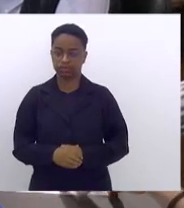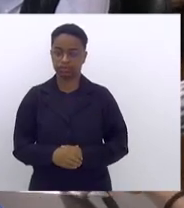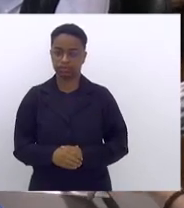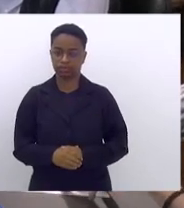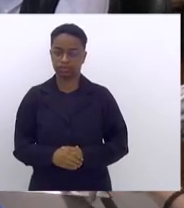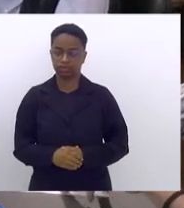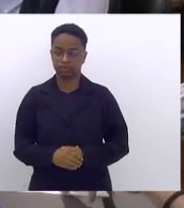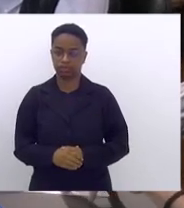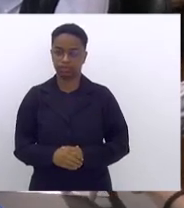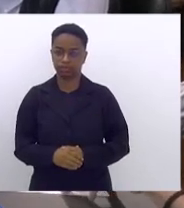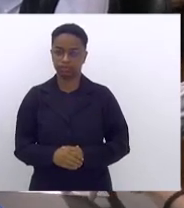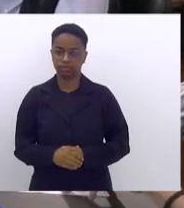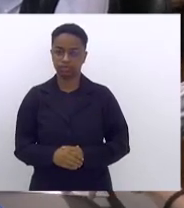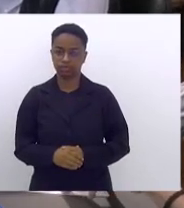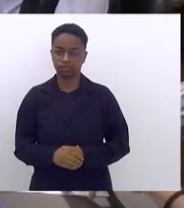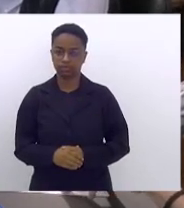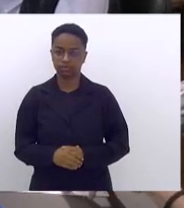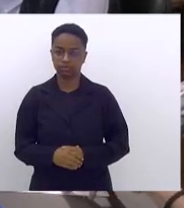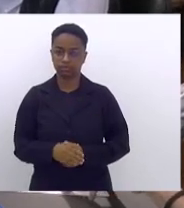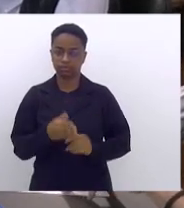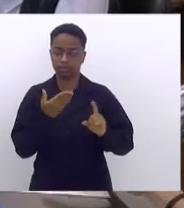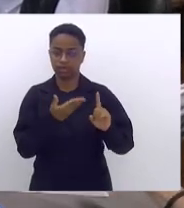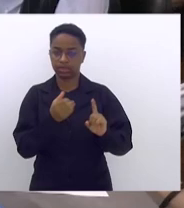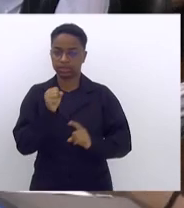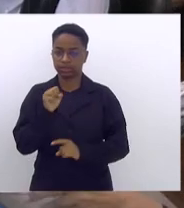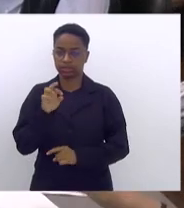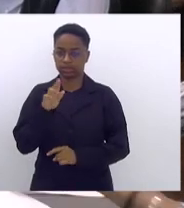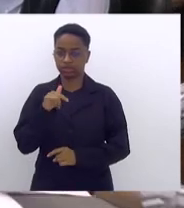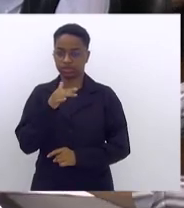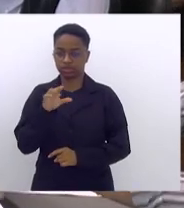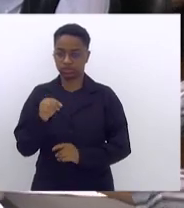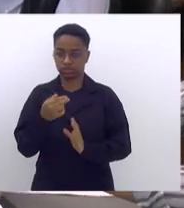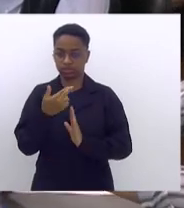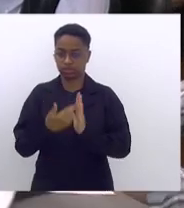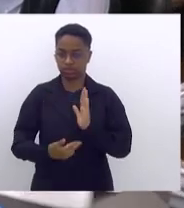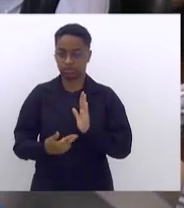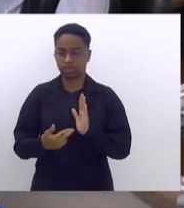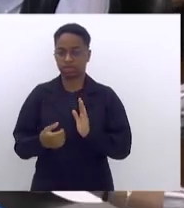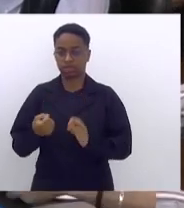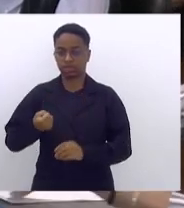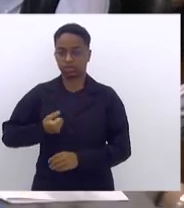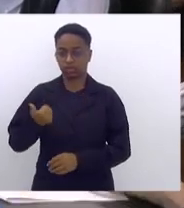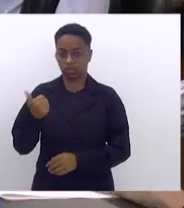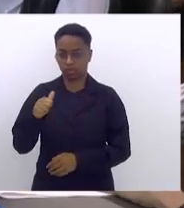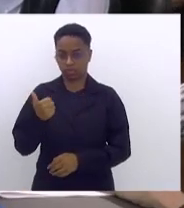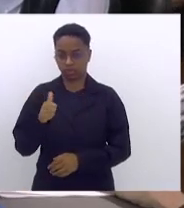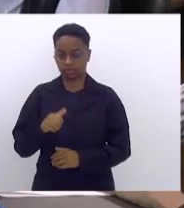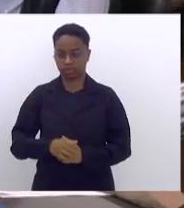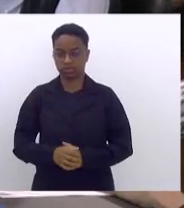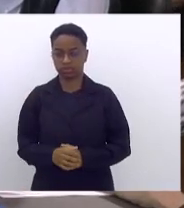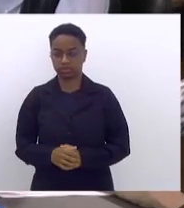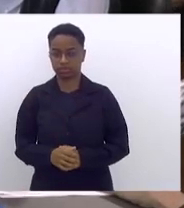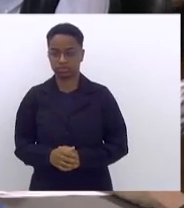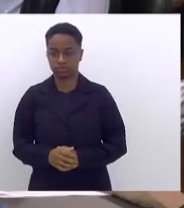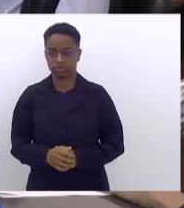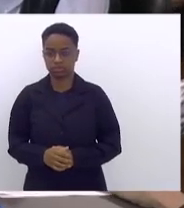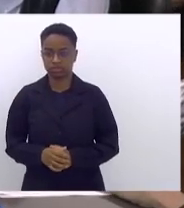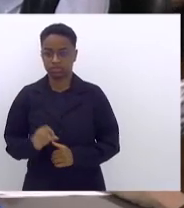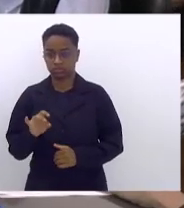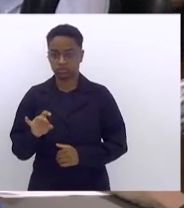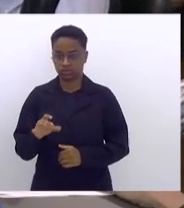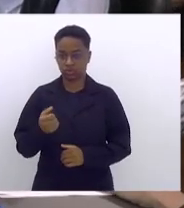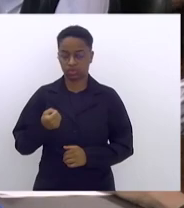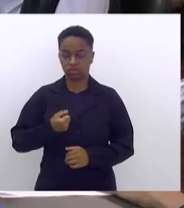prejudicabilidade. Doutor Serginho é o relator do item 11 e... apenas do item 11,